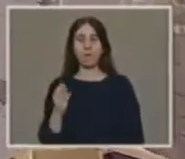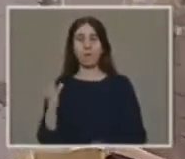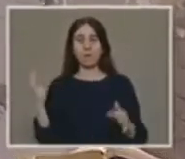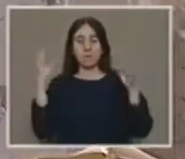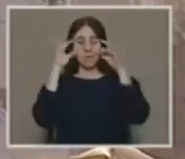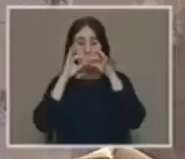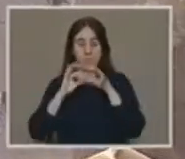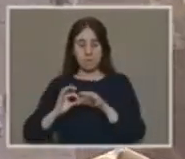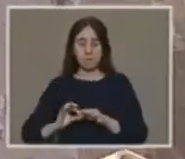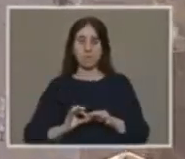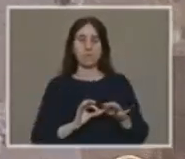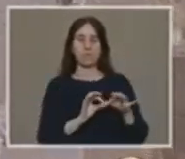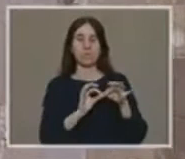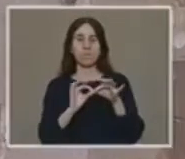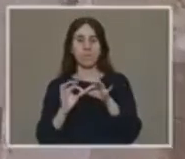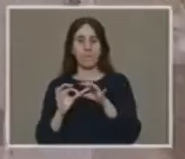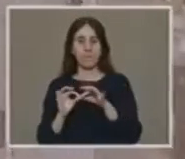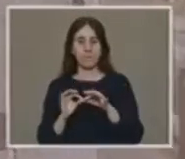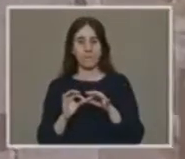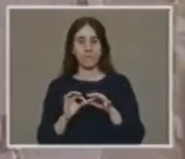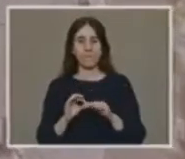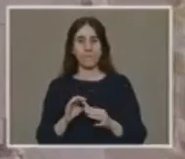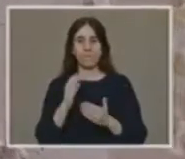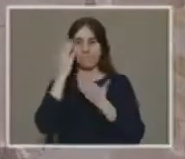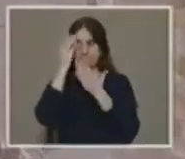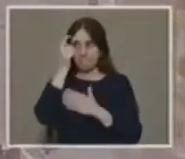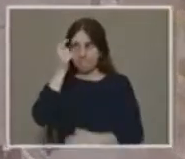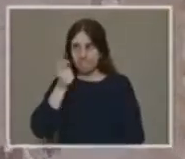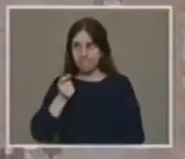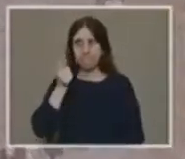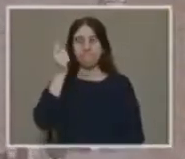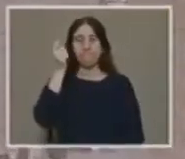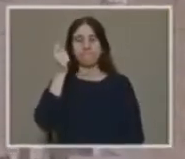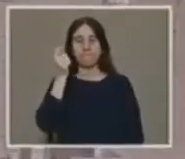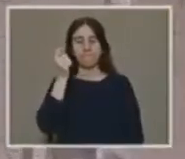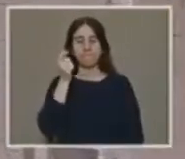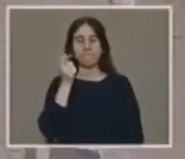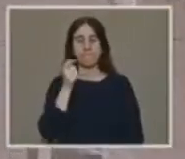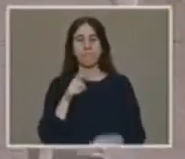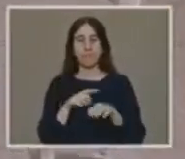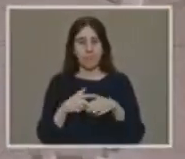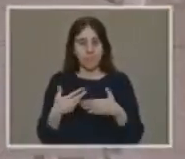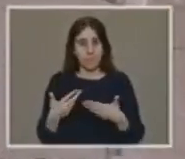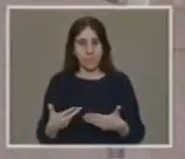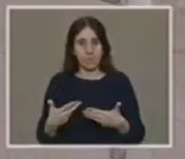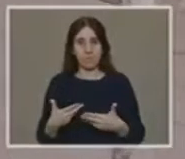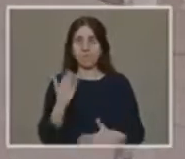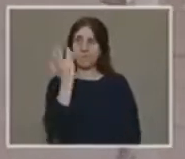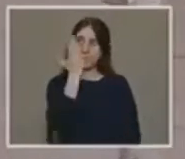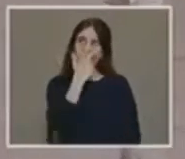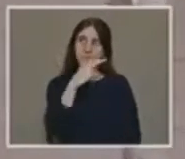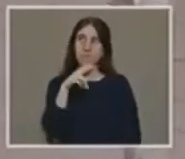unidade do Espírito Santo, toda a honra e toda a glória, agora e